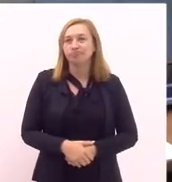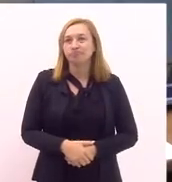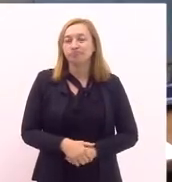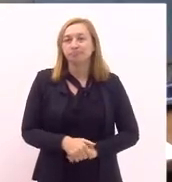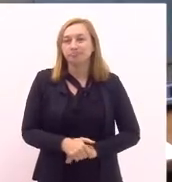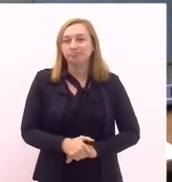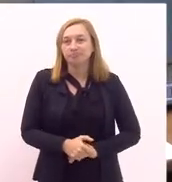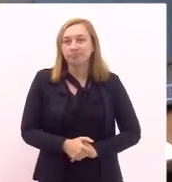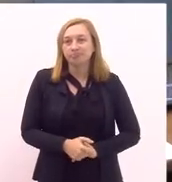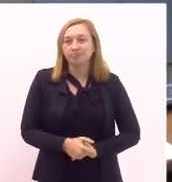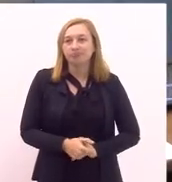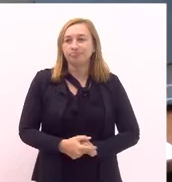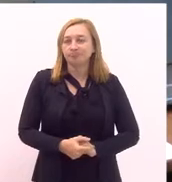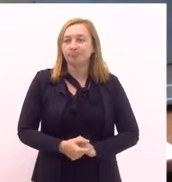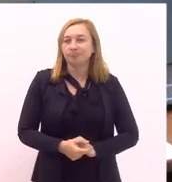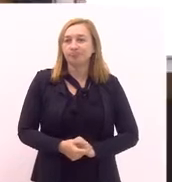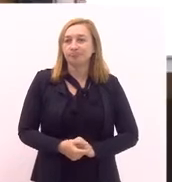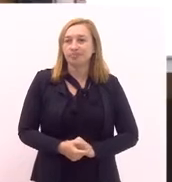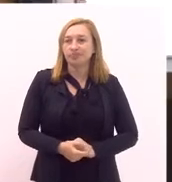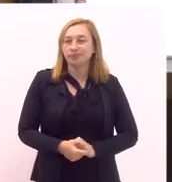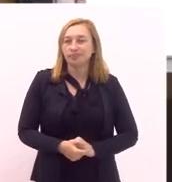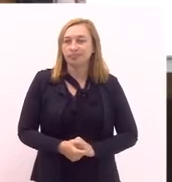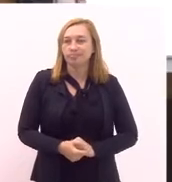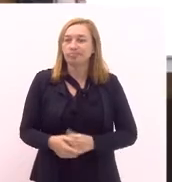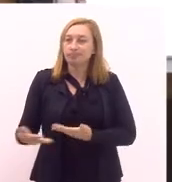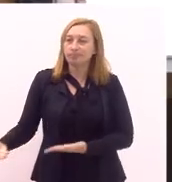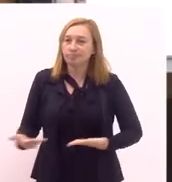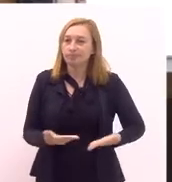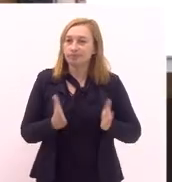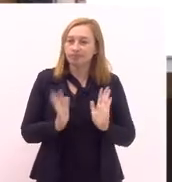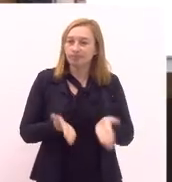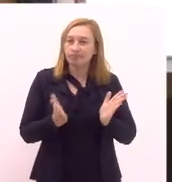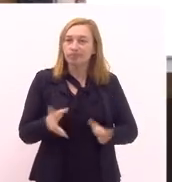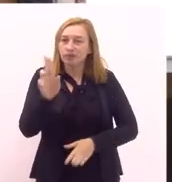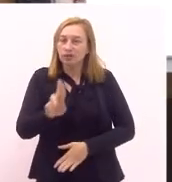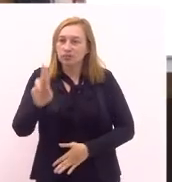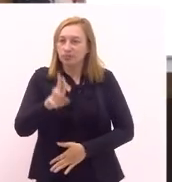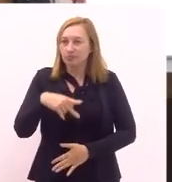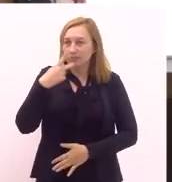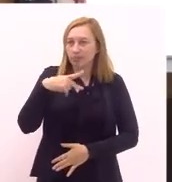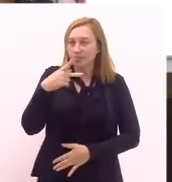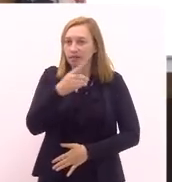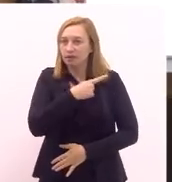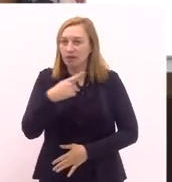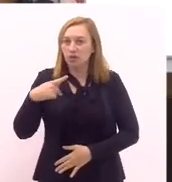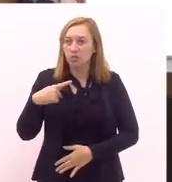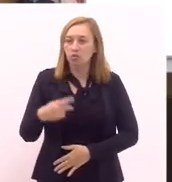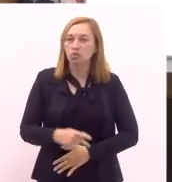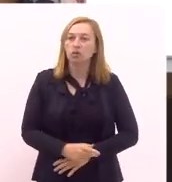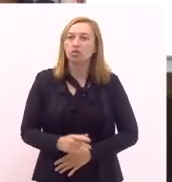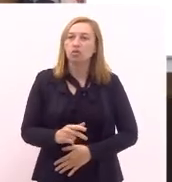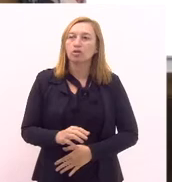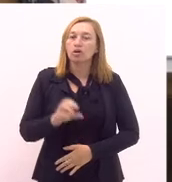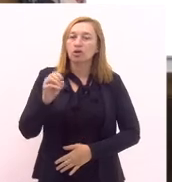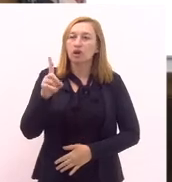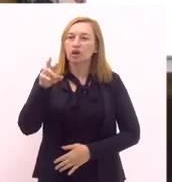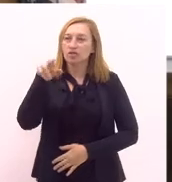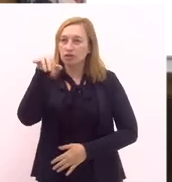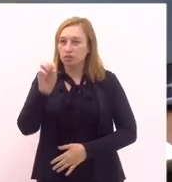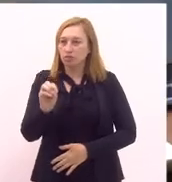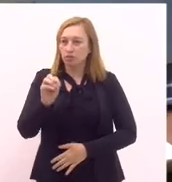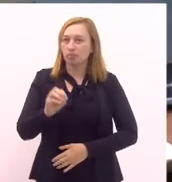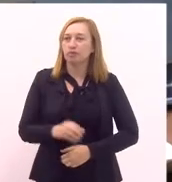eu convido agora para usar da palavra pastor Olívia Costa